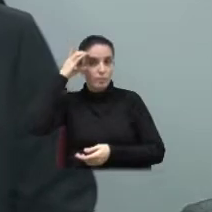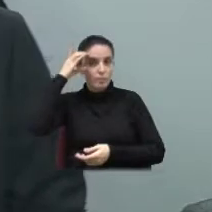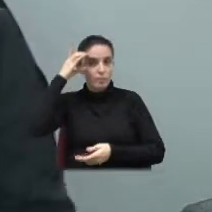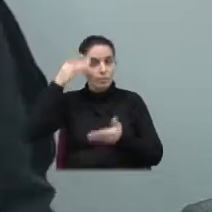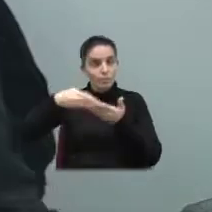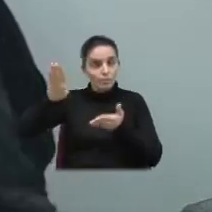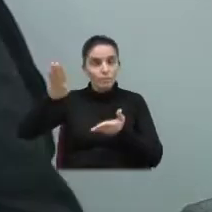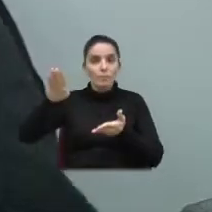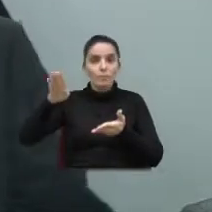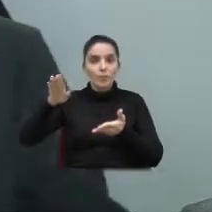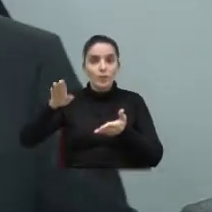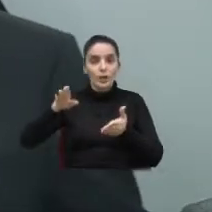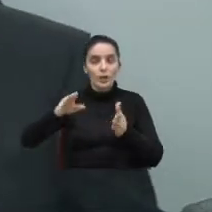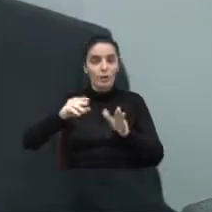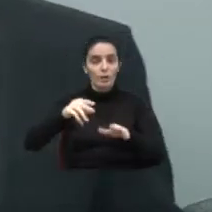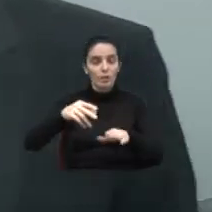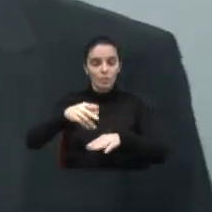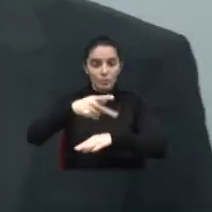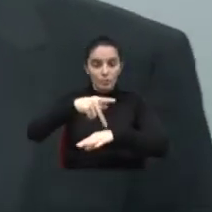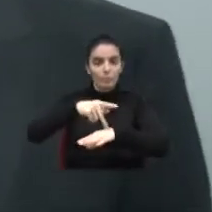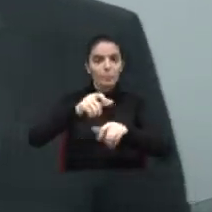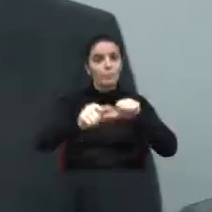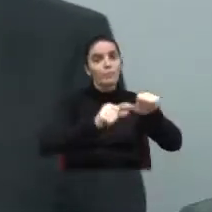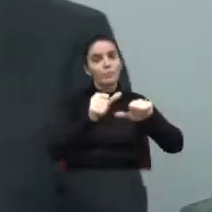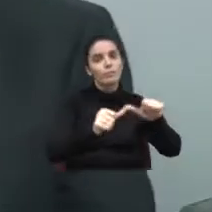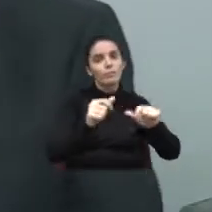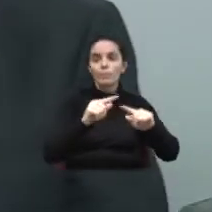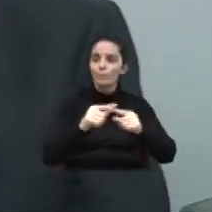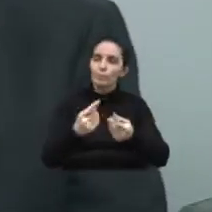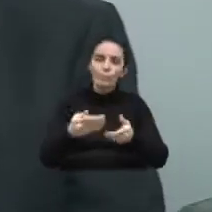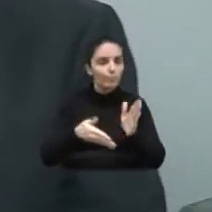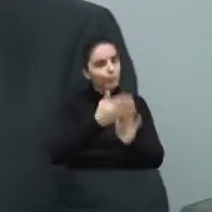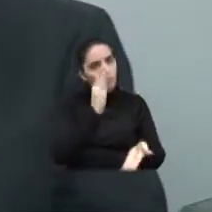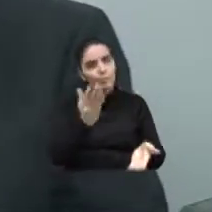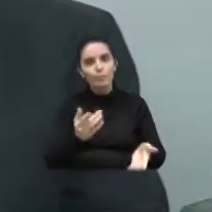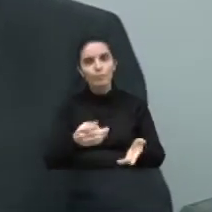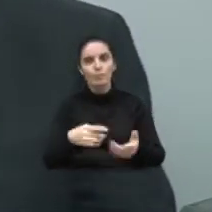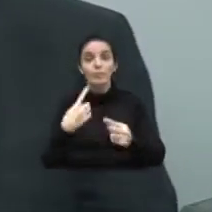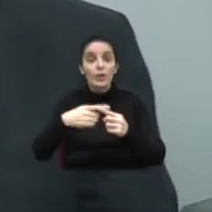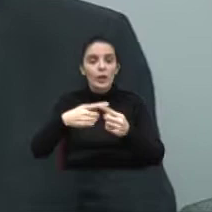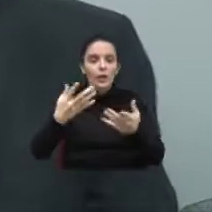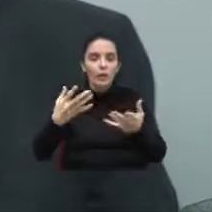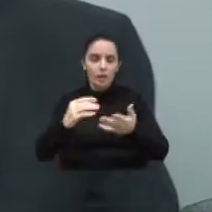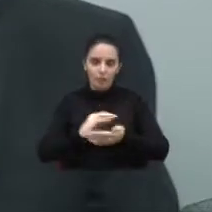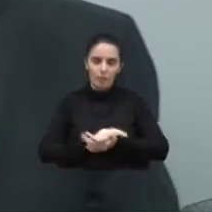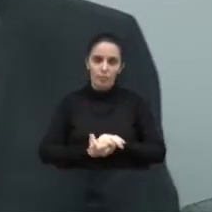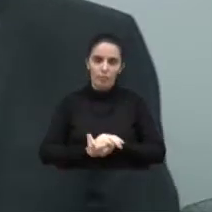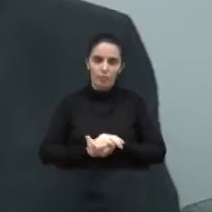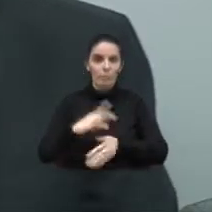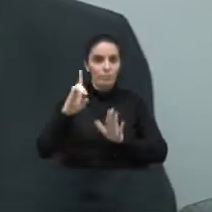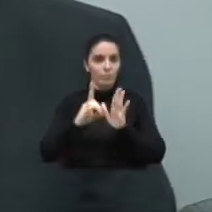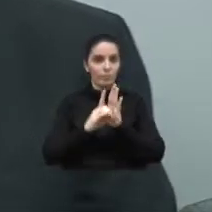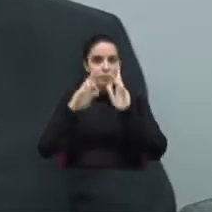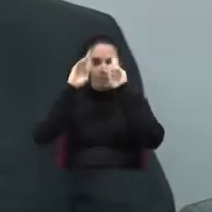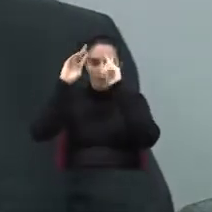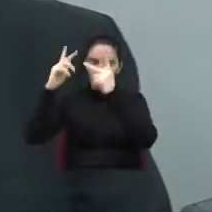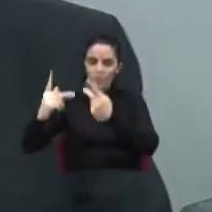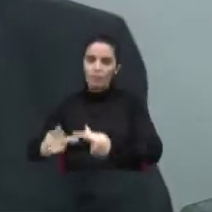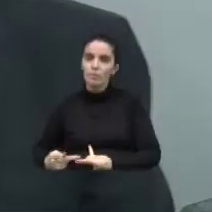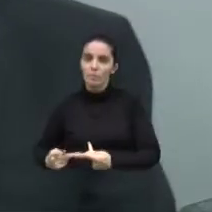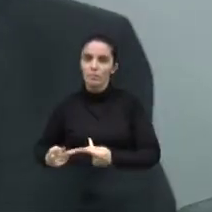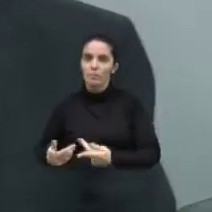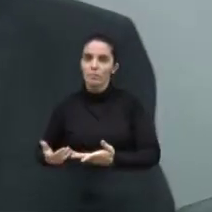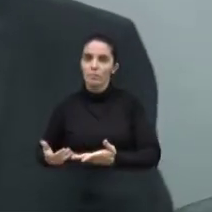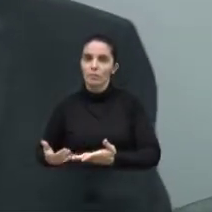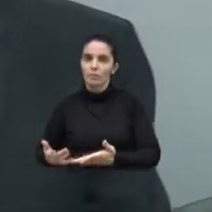porquê, deve ir embora mesmo, porque ele falou que ele ia embora. Então, é por isso que os direitos humanos, às vezes, são